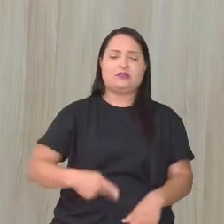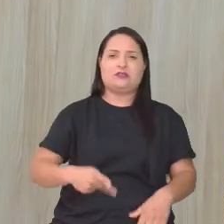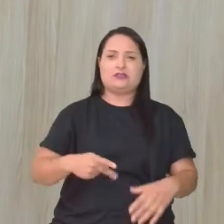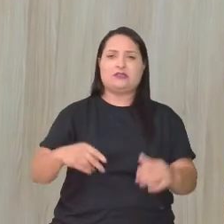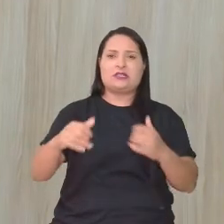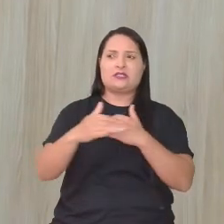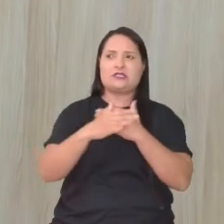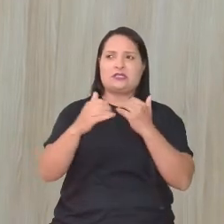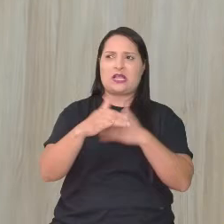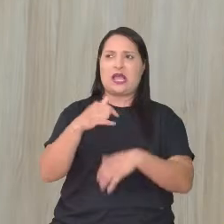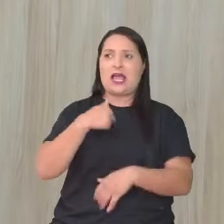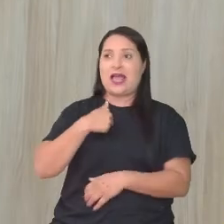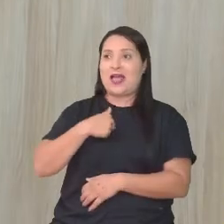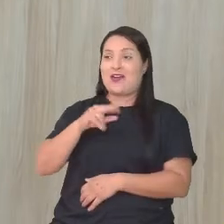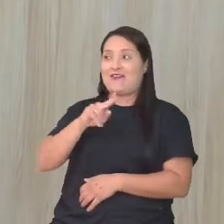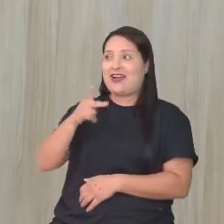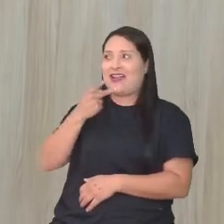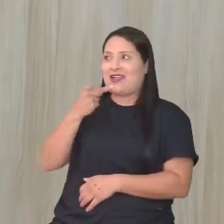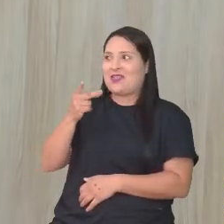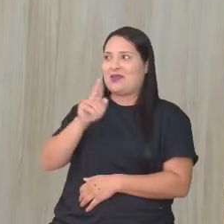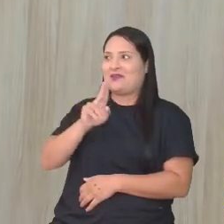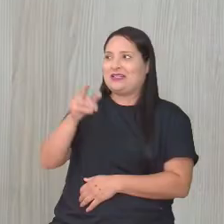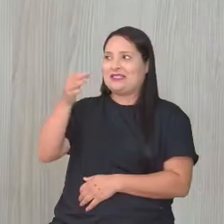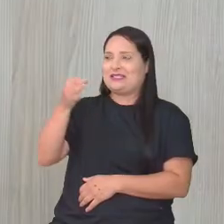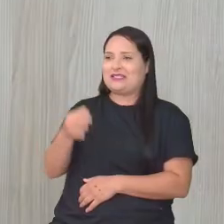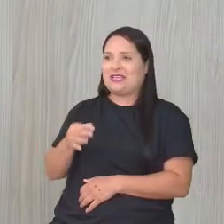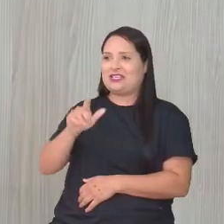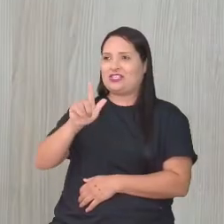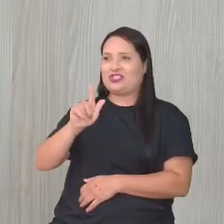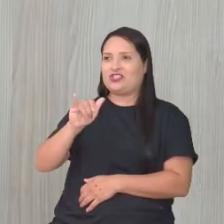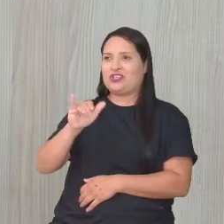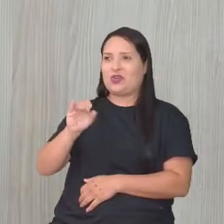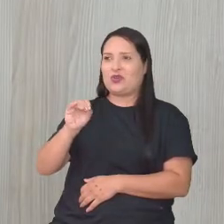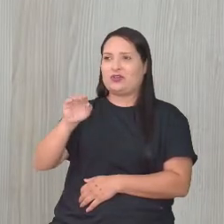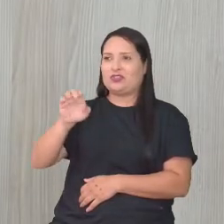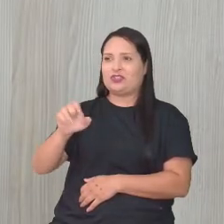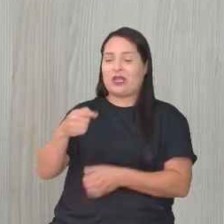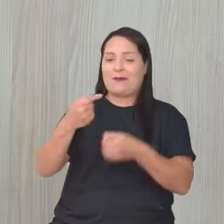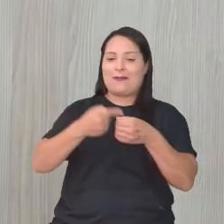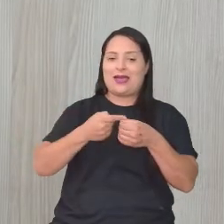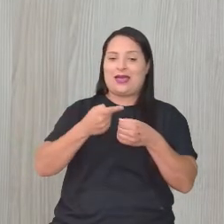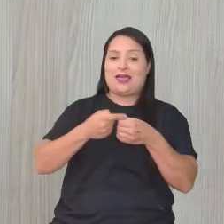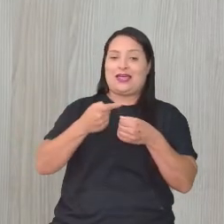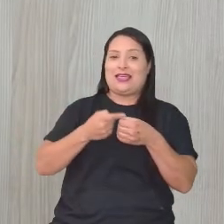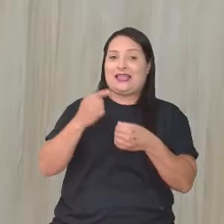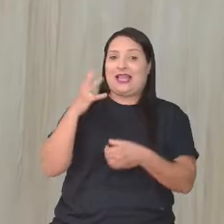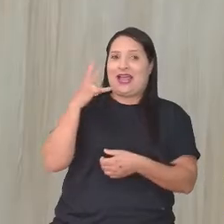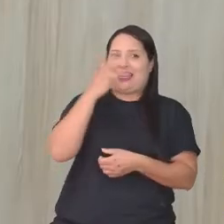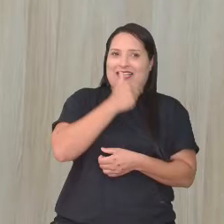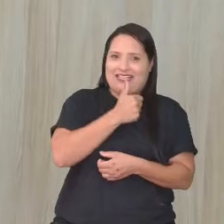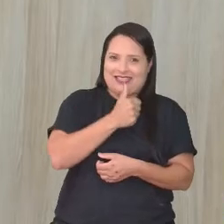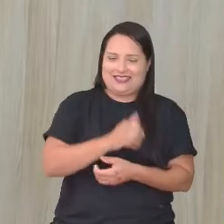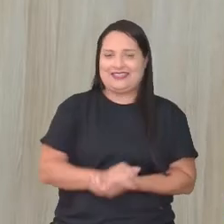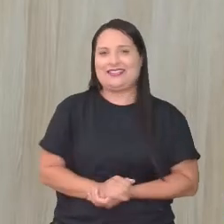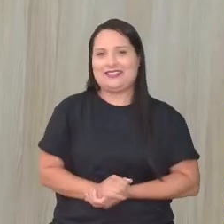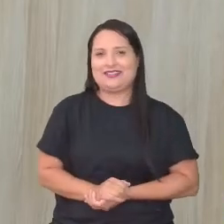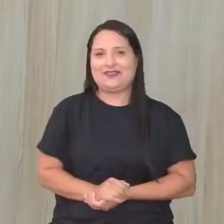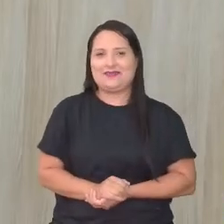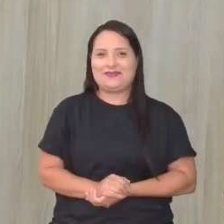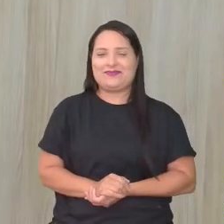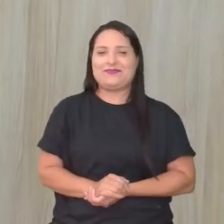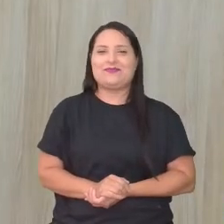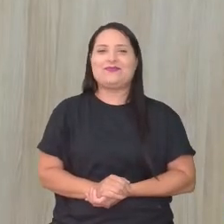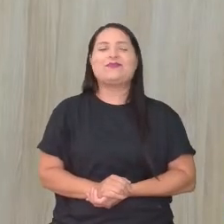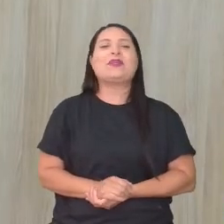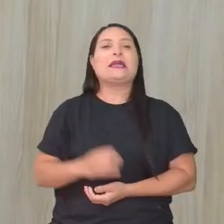vendo? Acertei. Professor Giorgio, Matutinho lindo. Então, é